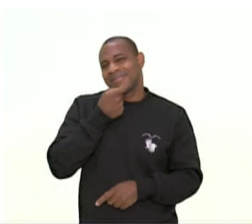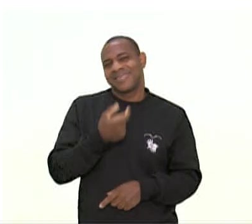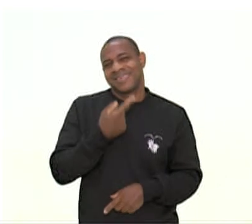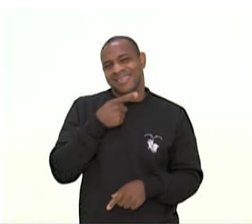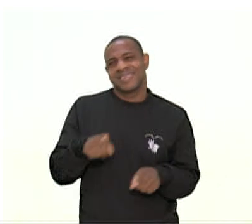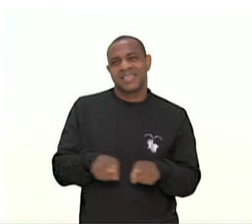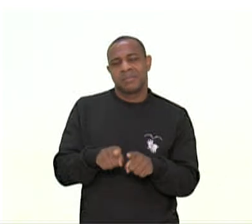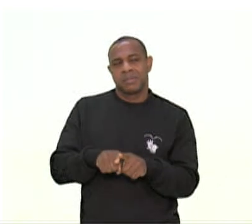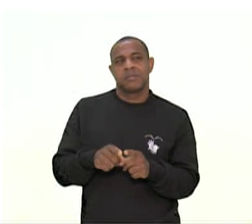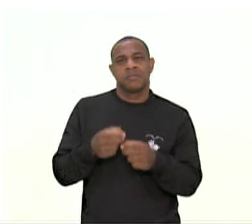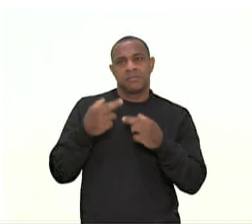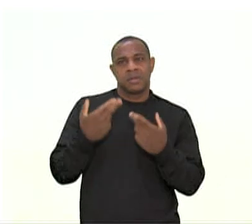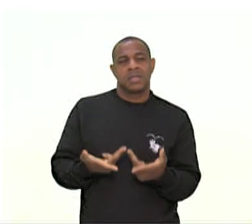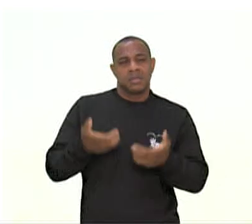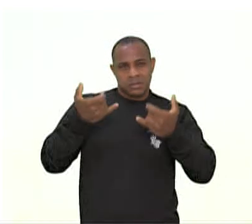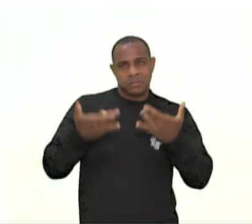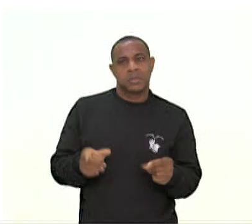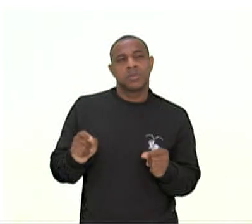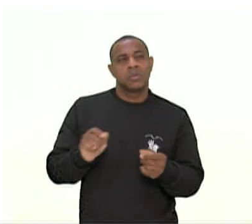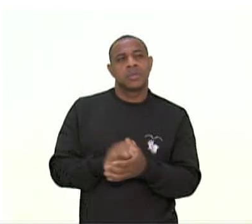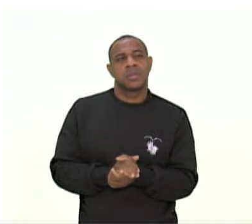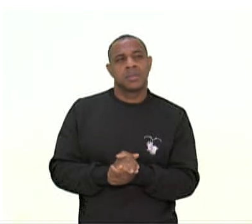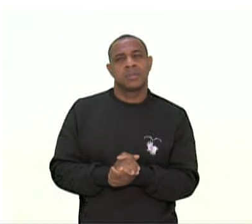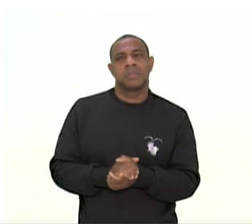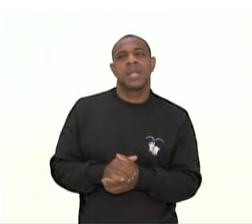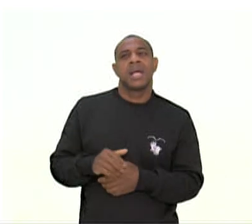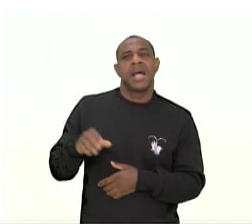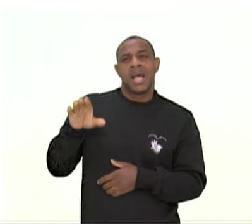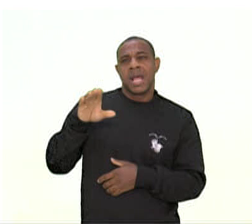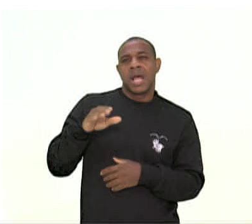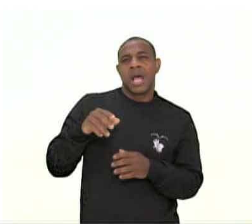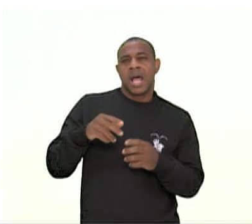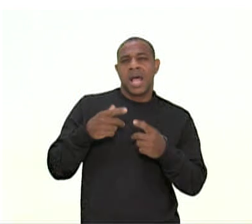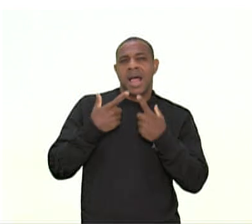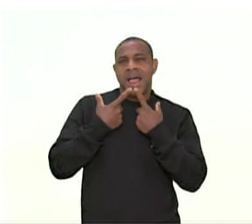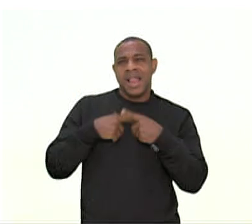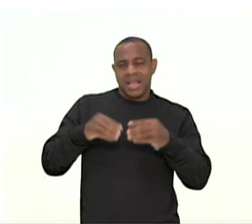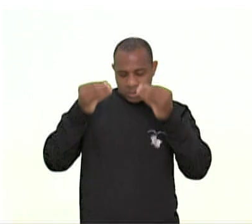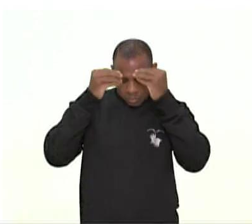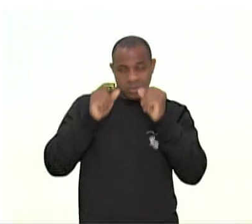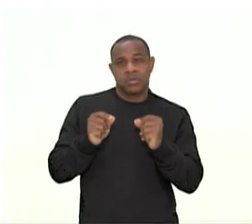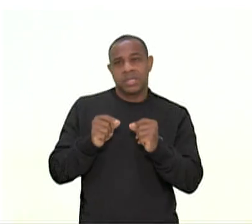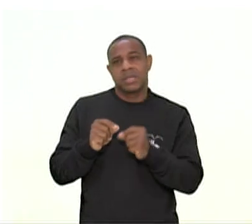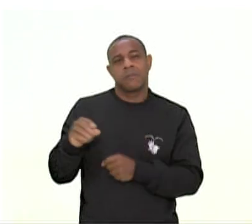que critica, né? Aquela relação ali entre linguagem verbal e não verbal.